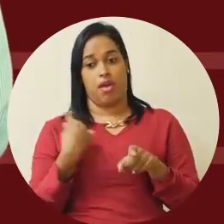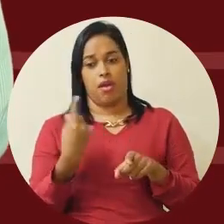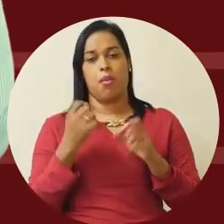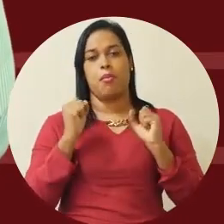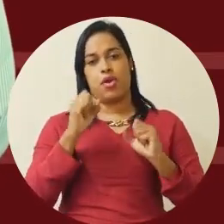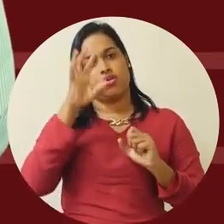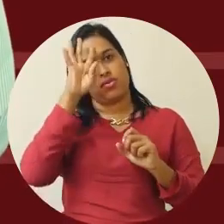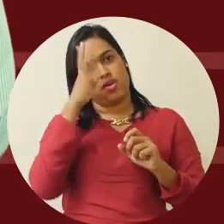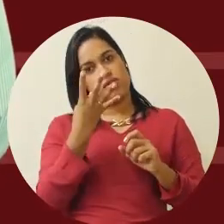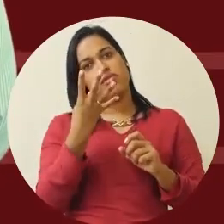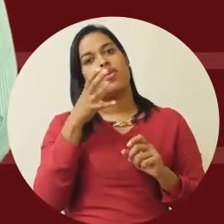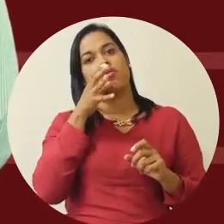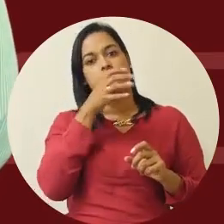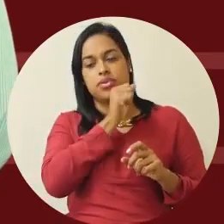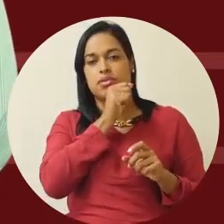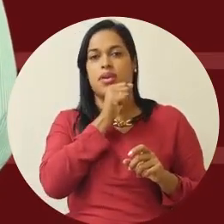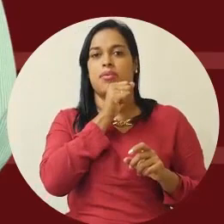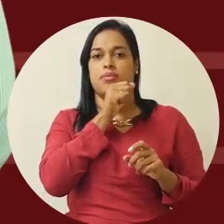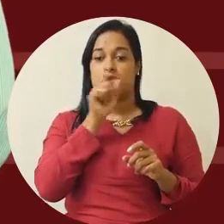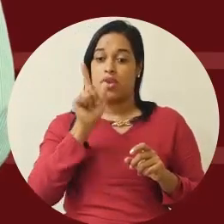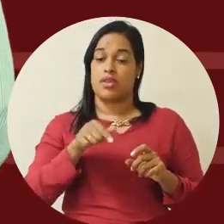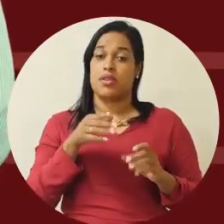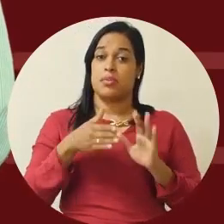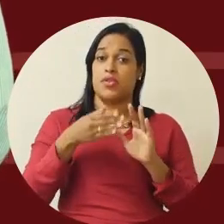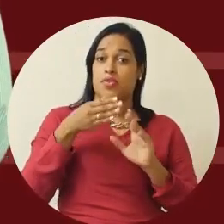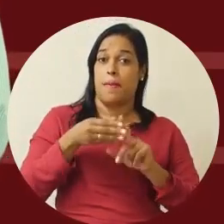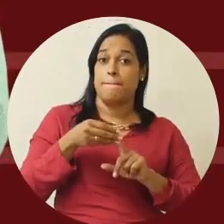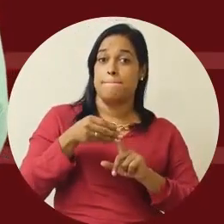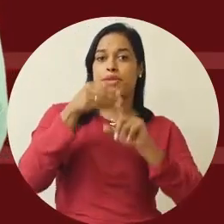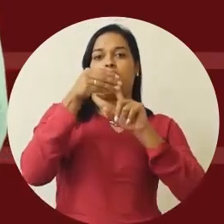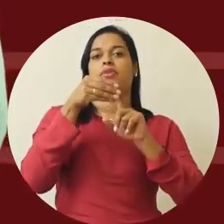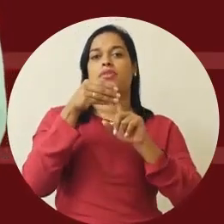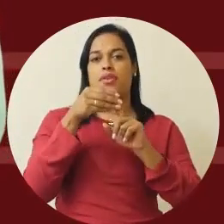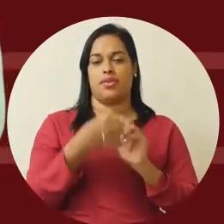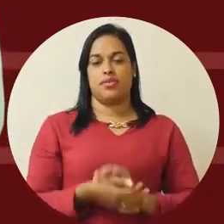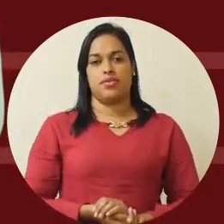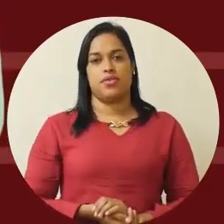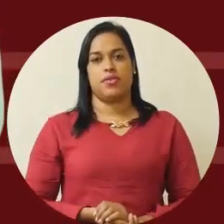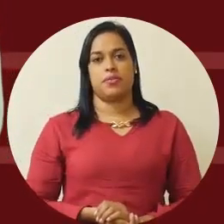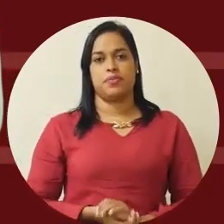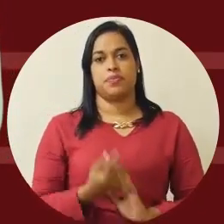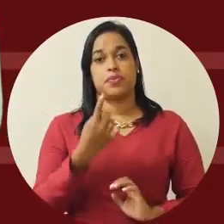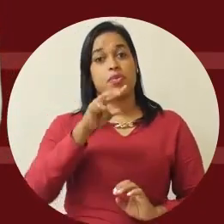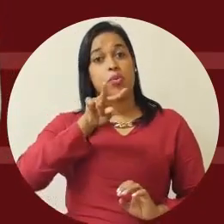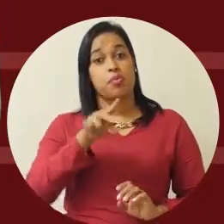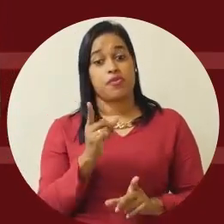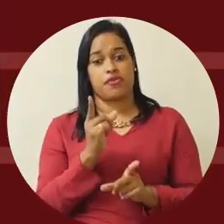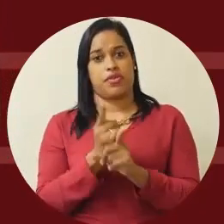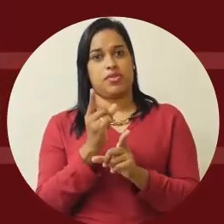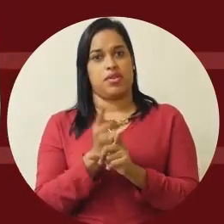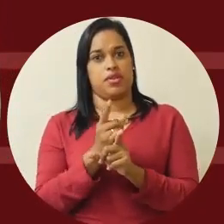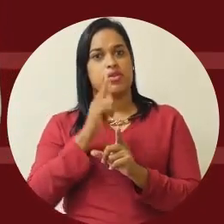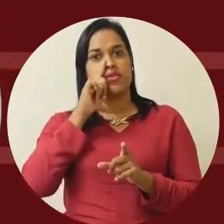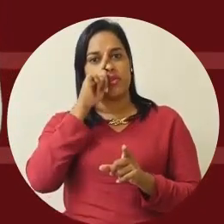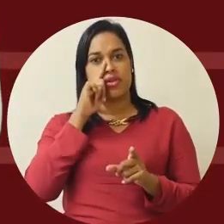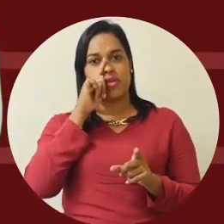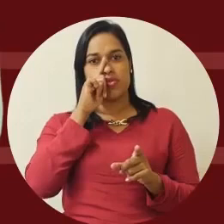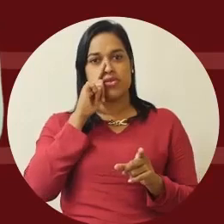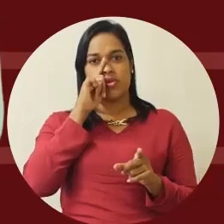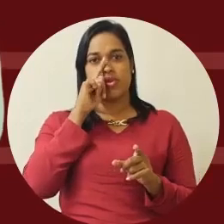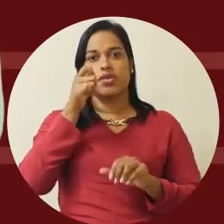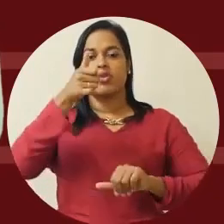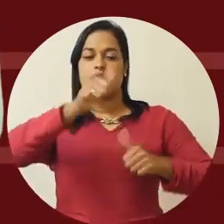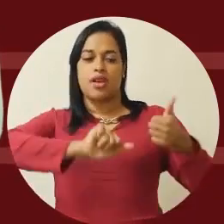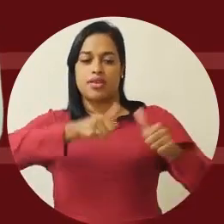resolver imediatamente e se estas serão minhas prioridades uma vez identificados os riscos uma vez